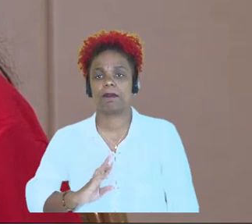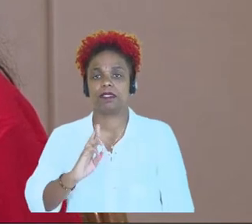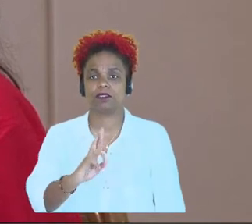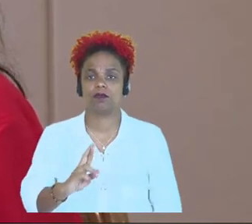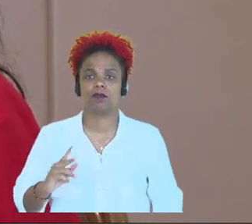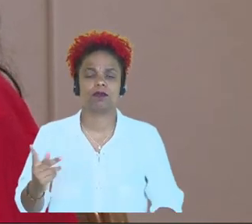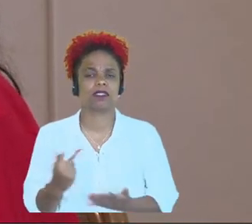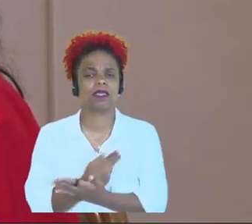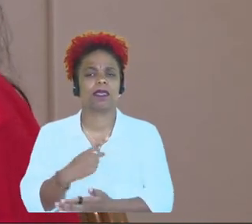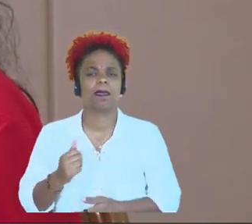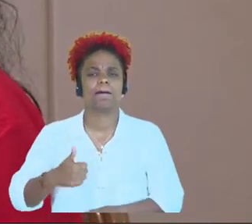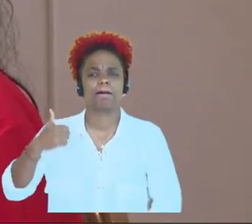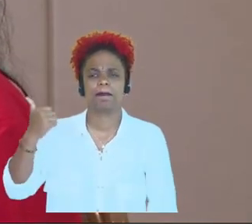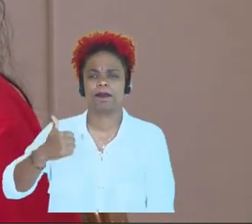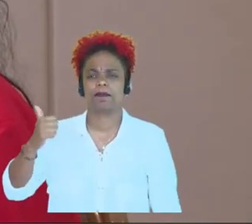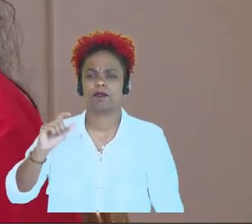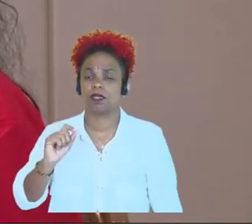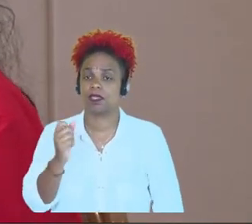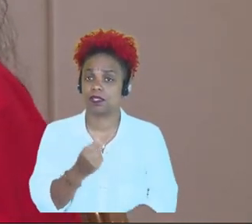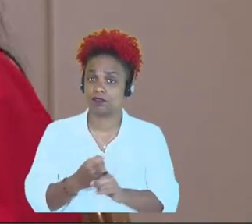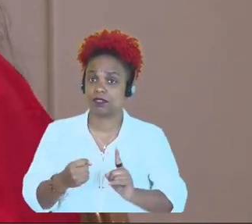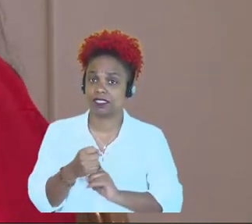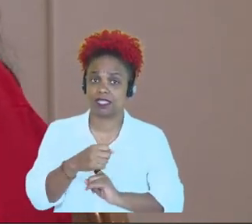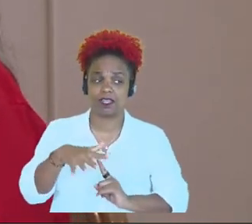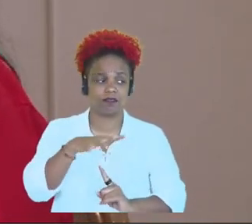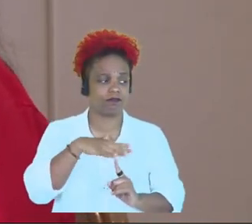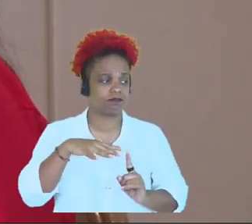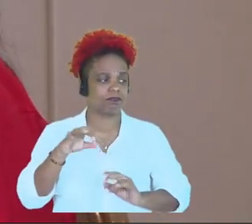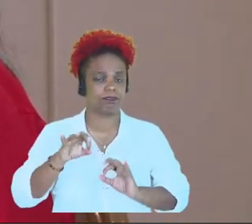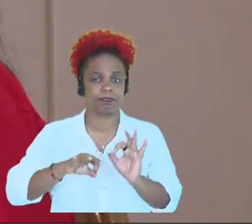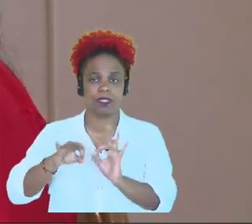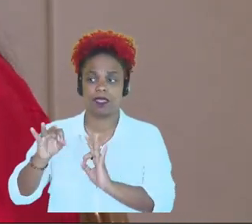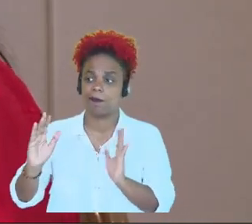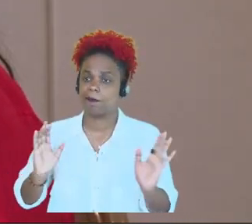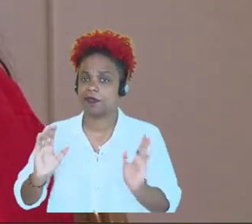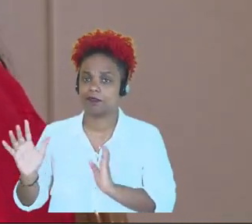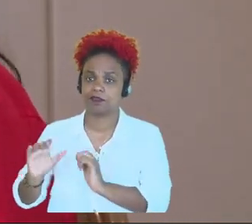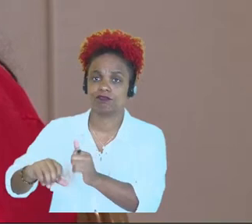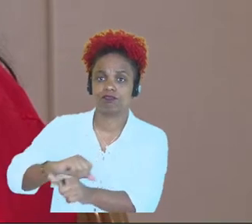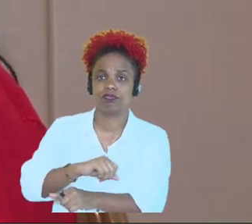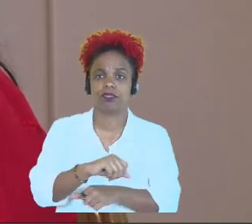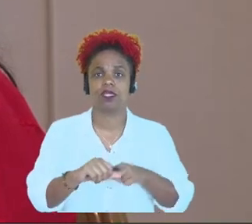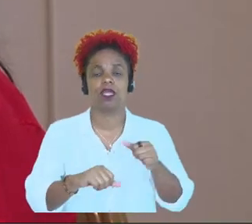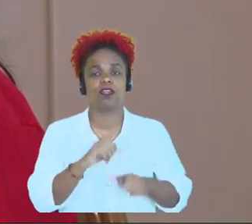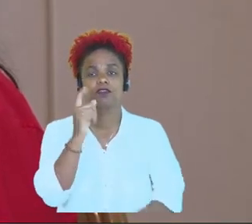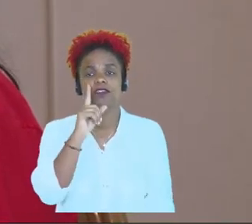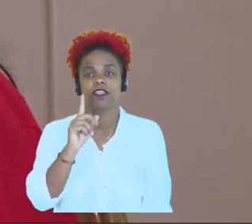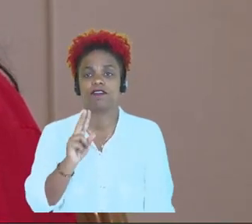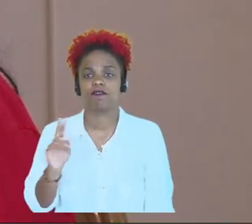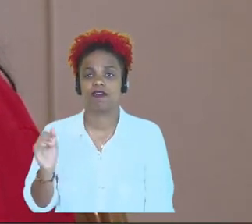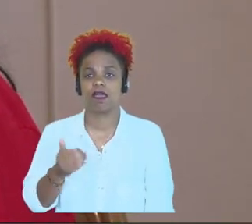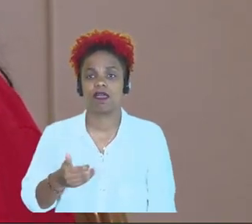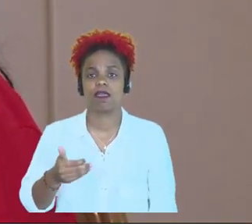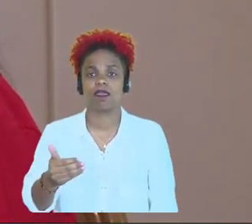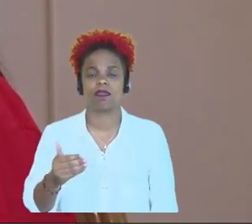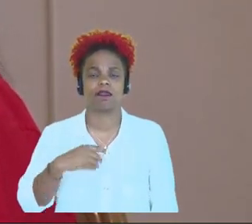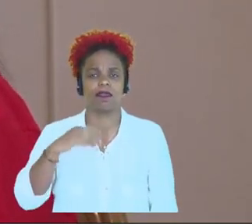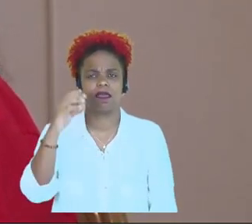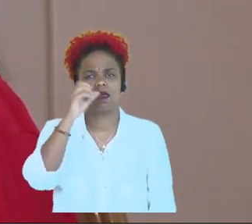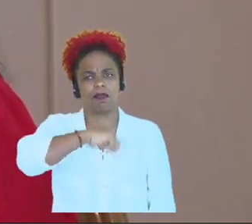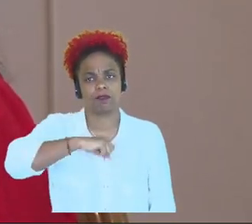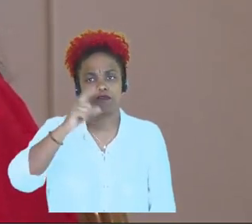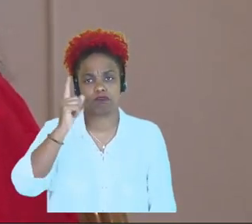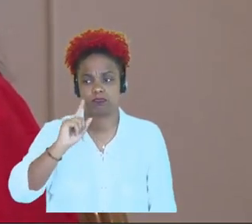precisa primeiro se realizar socialmente. E é um período de transição. Então, não sei se é algo que vai acontecer muito rápido,